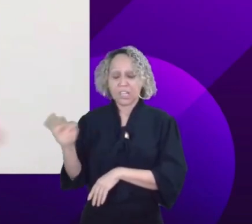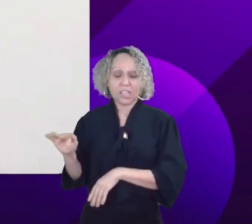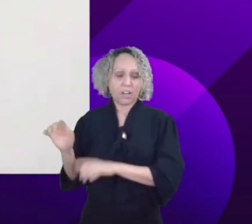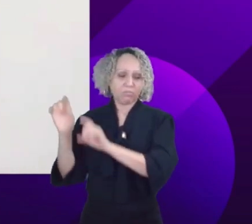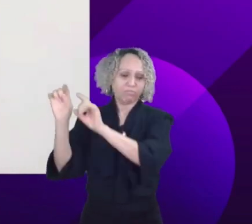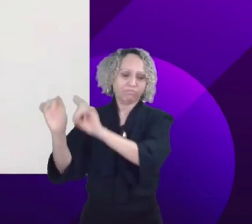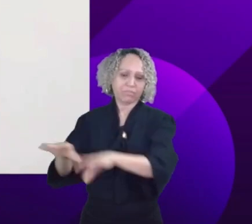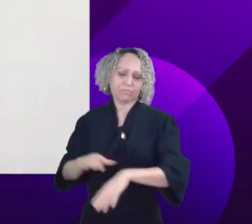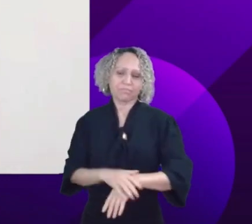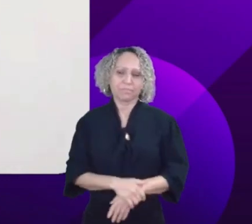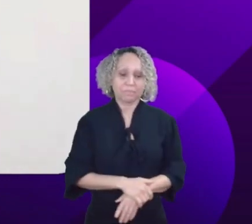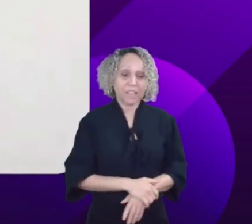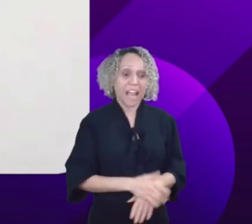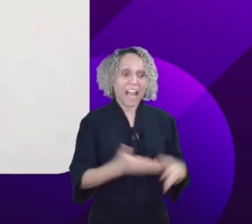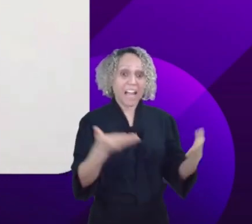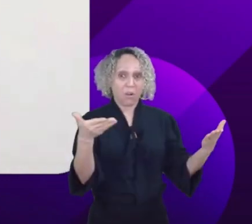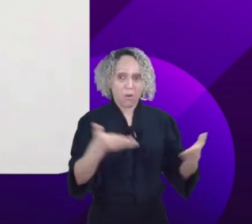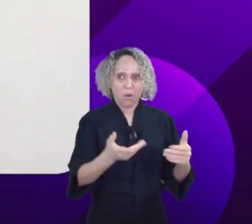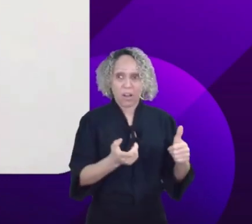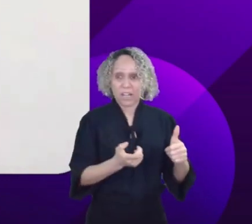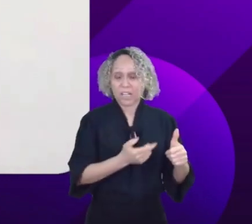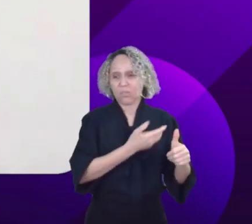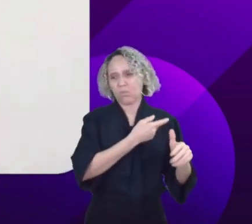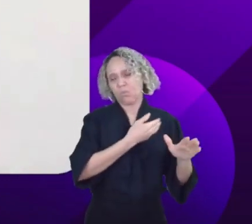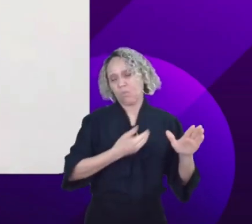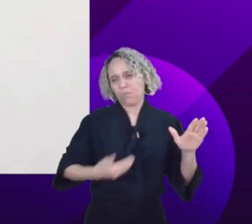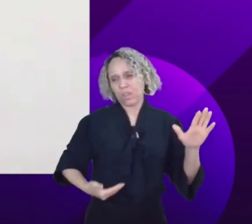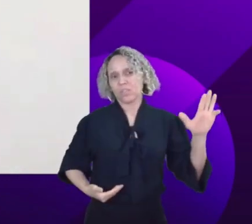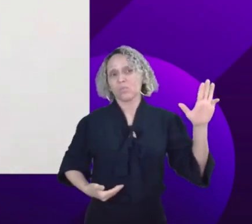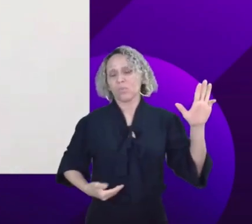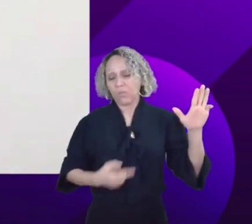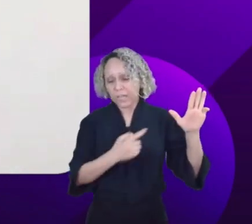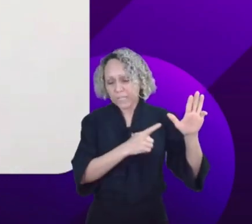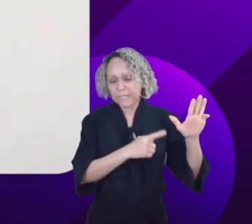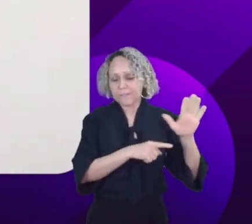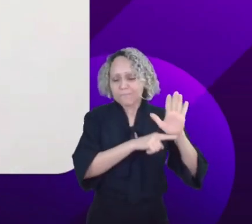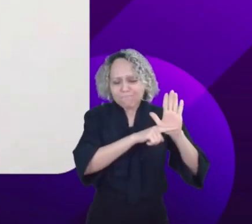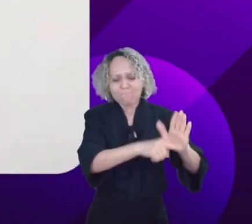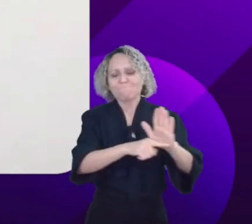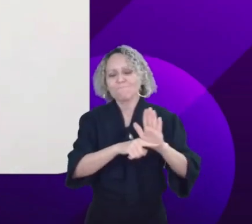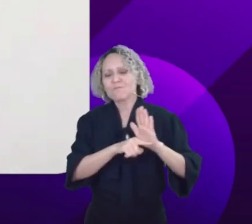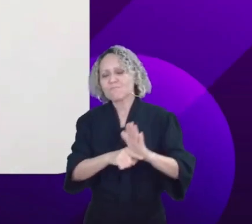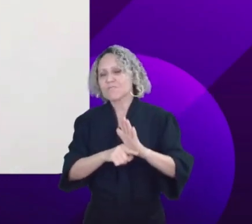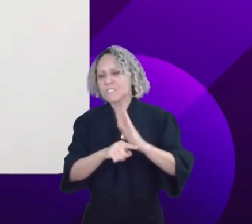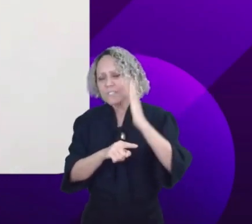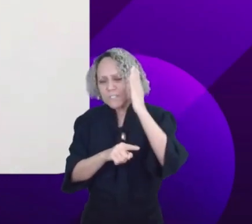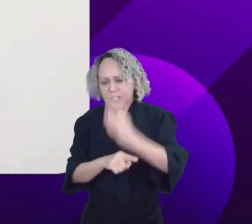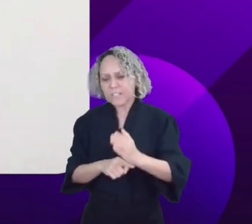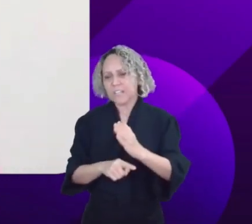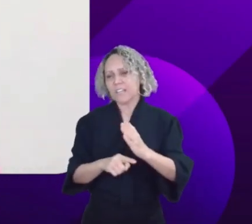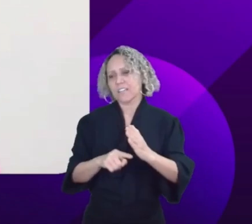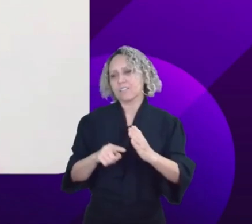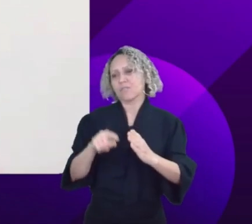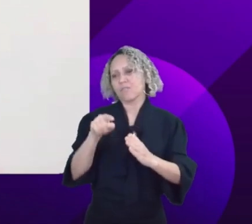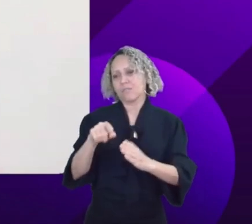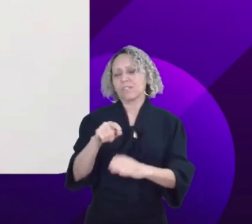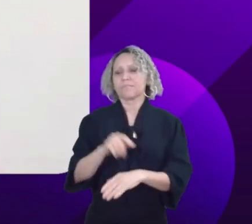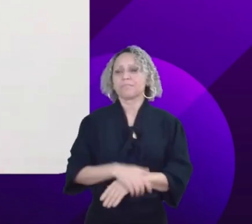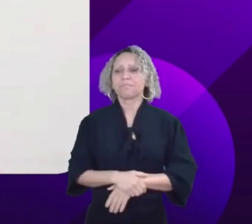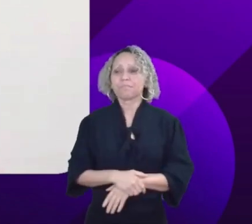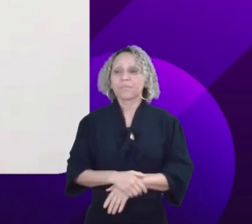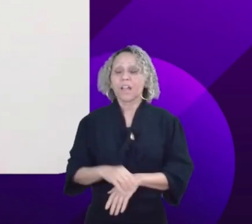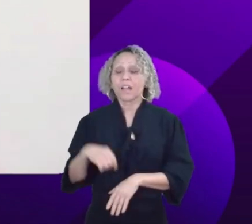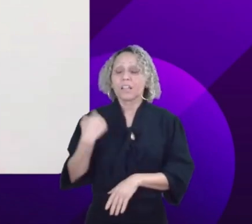para quem tem direito, óbvio, para cidades em calamidade. Nós tivemos investimento aqui de 1,2 bilhão